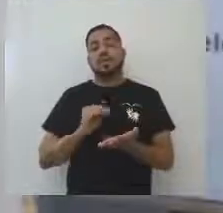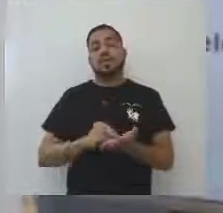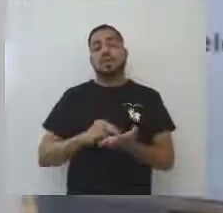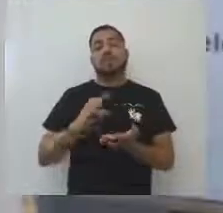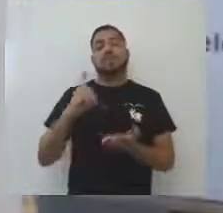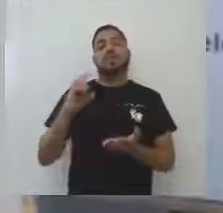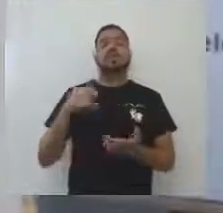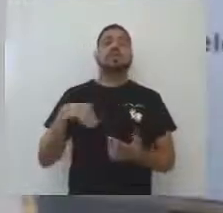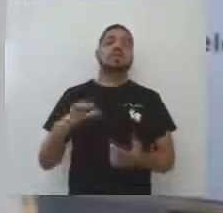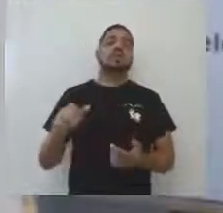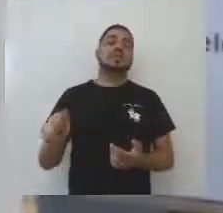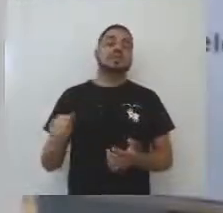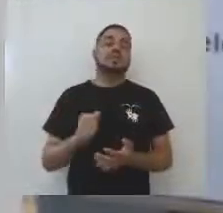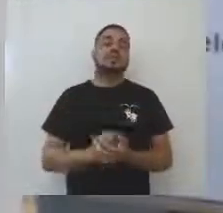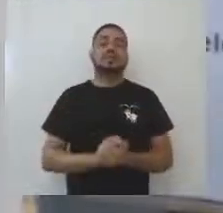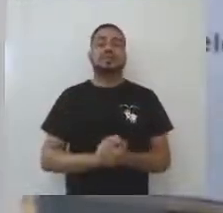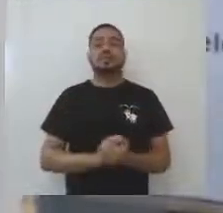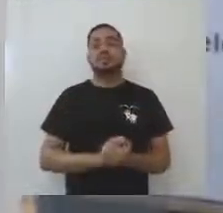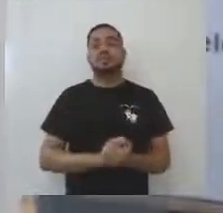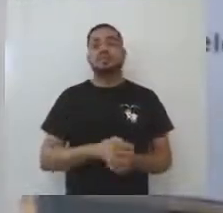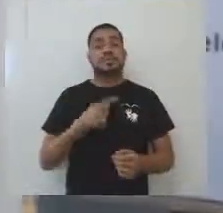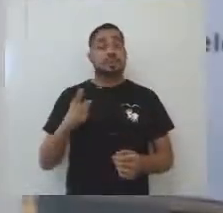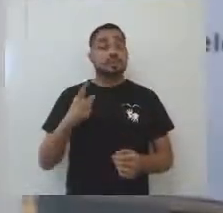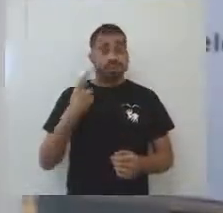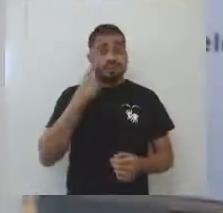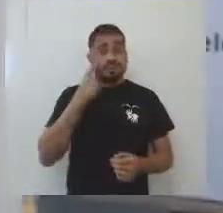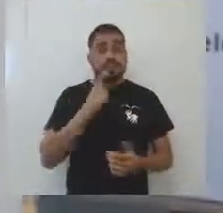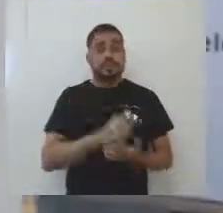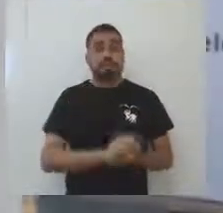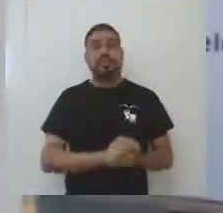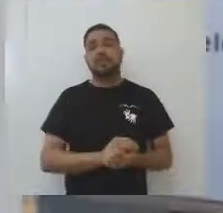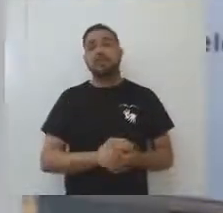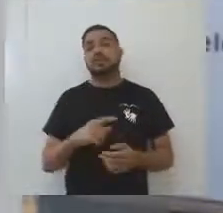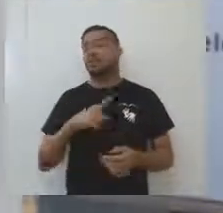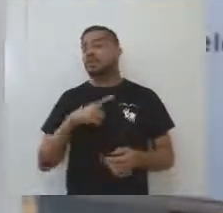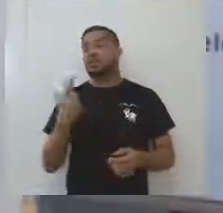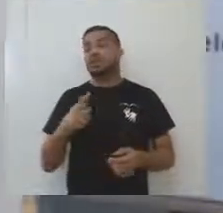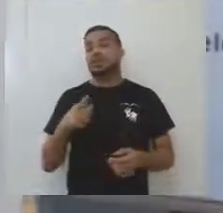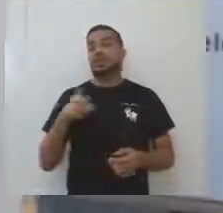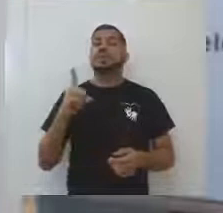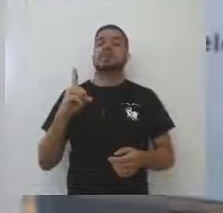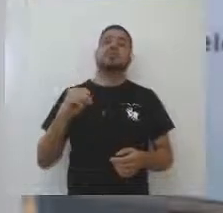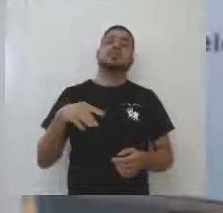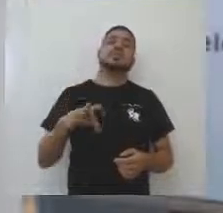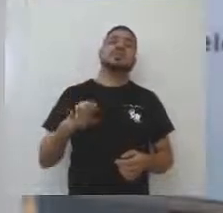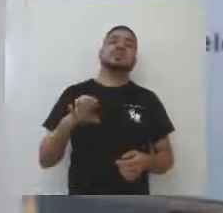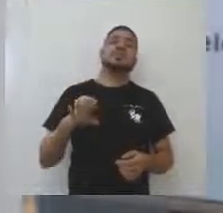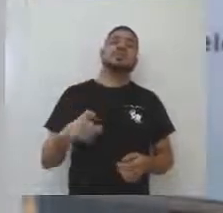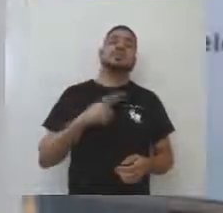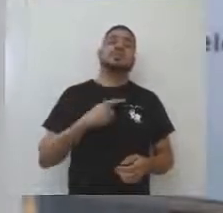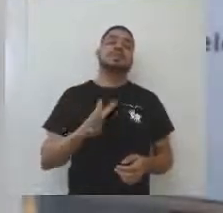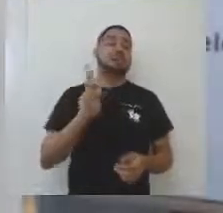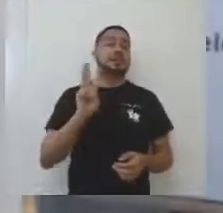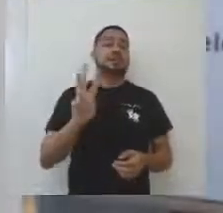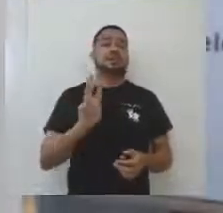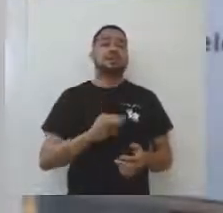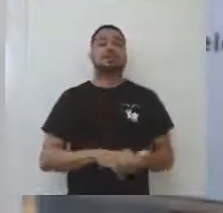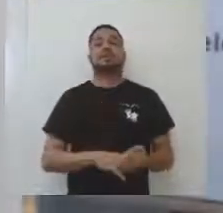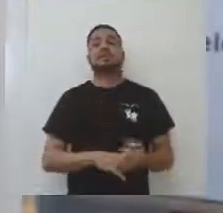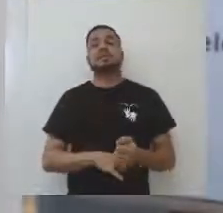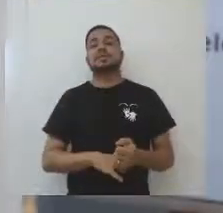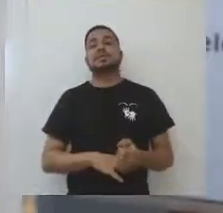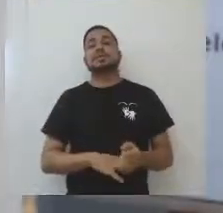dominância. Olha pra mim. Nessa dominância incompleta, Mateuzinho, é assim, você não tem dominante, você vai ter 3 fenótipos, Você